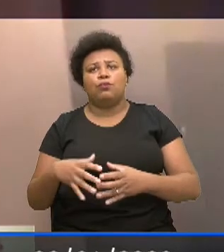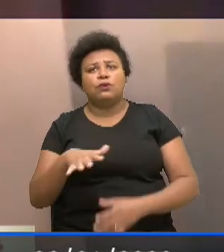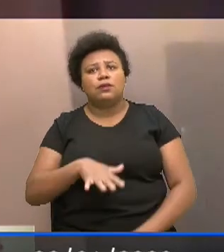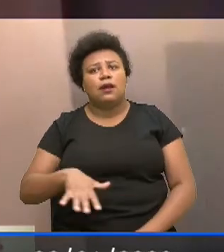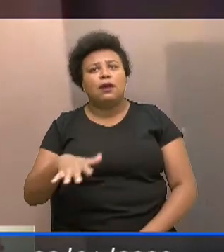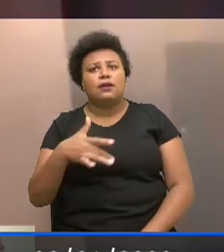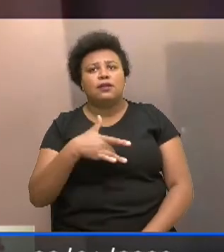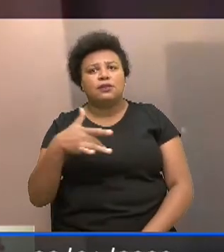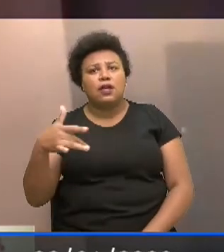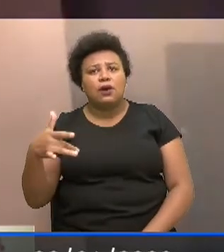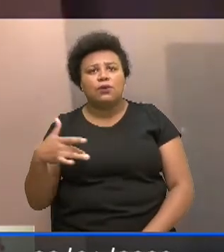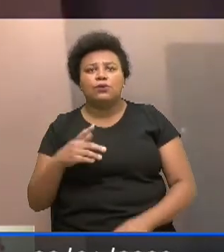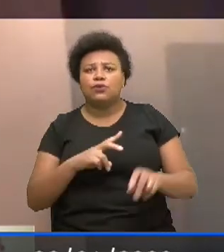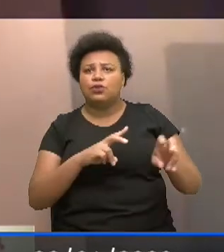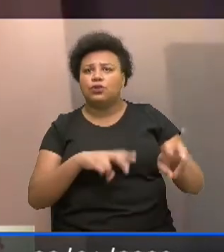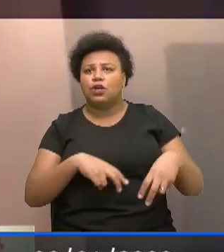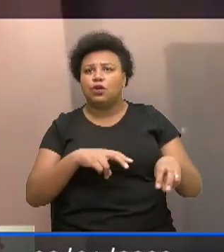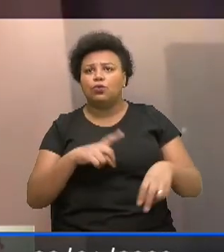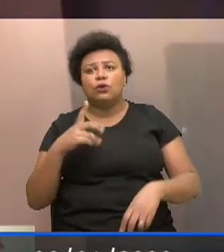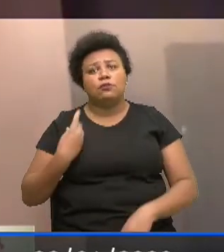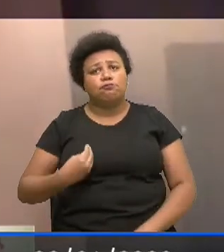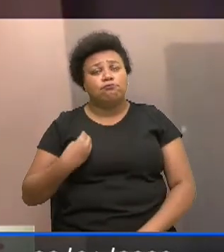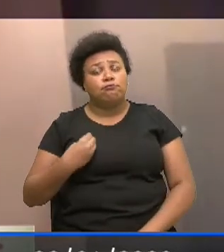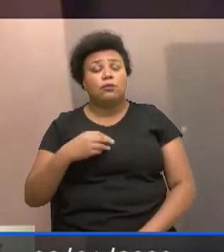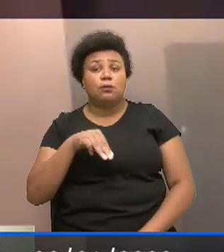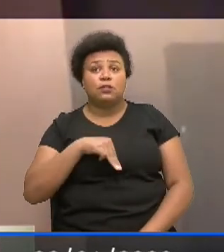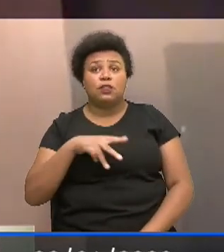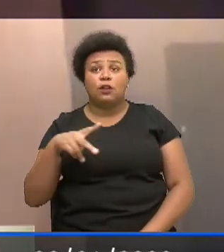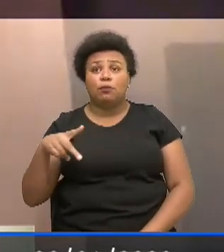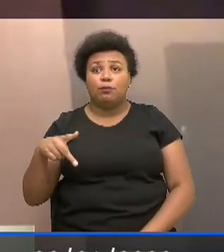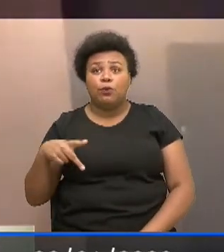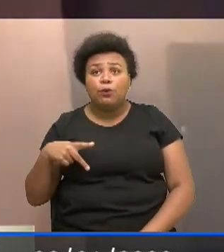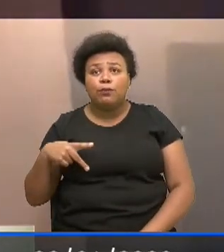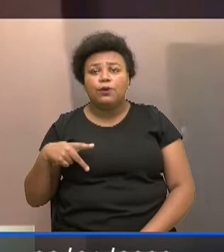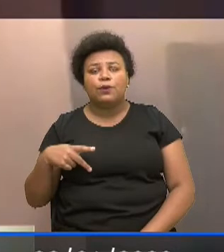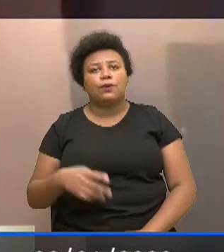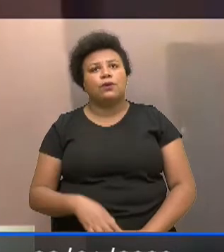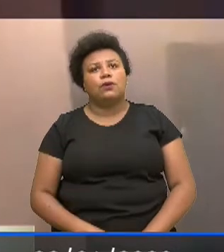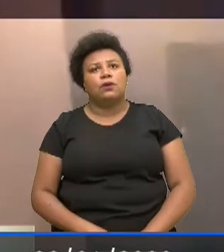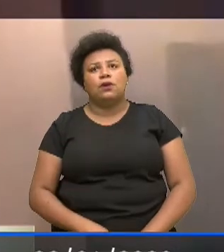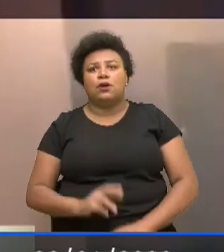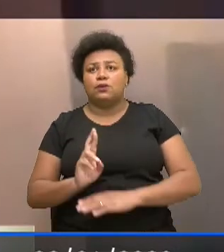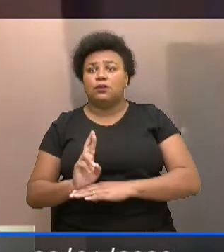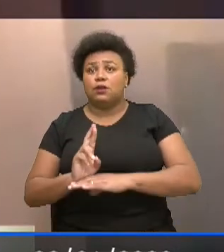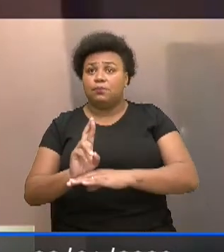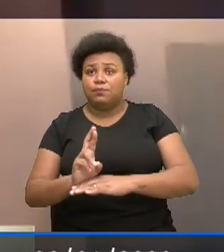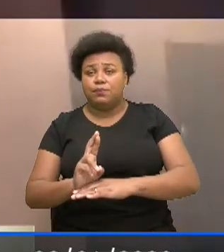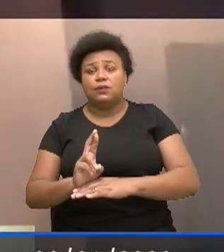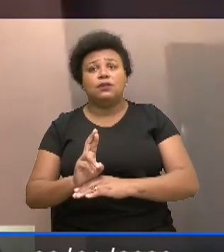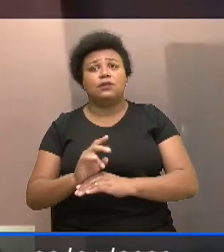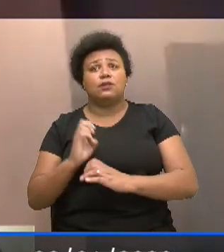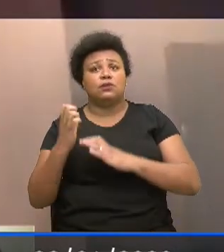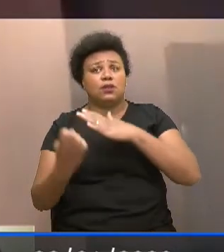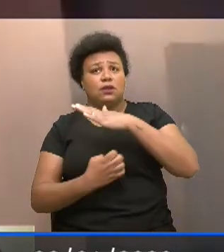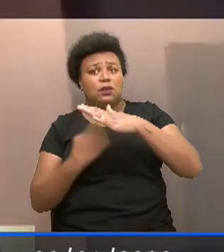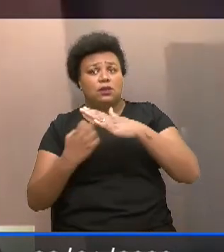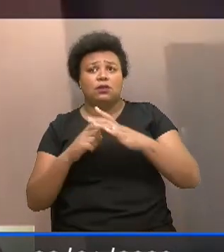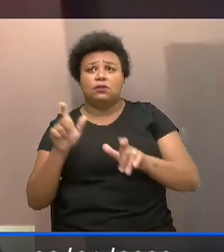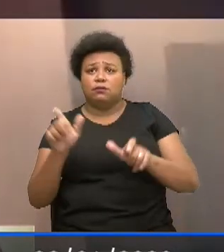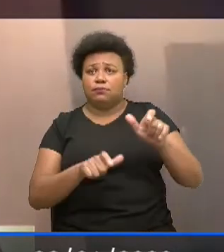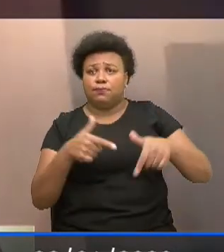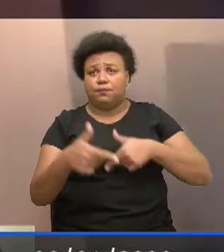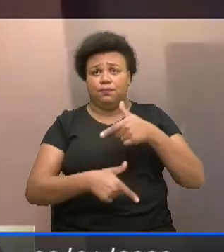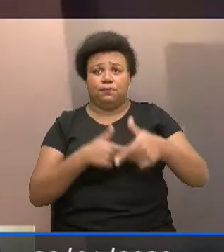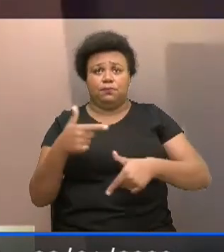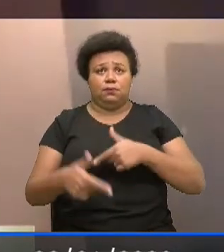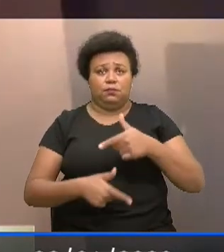Saúde, da Agricultura, que estão presentes, ao Ministério Público, aos representantes das empresas e dos trabalhadores do